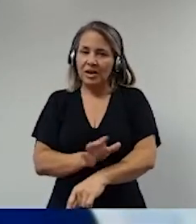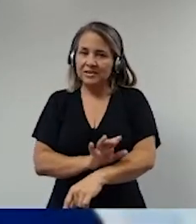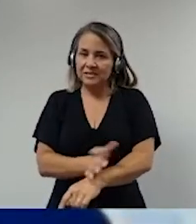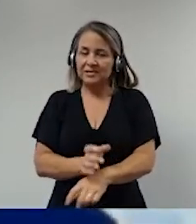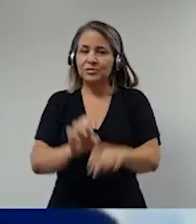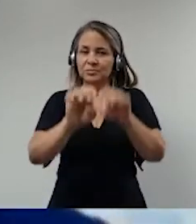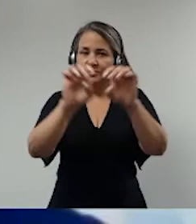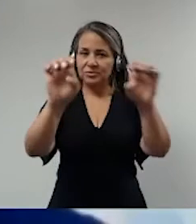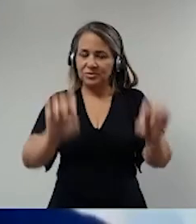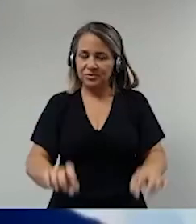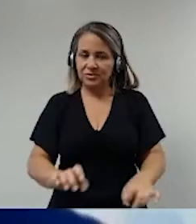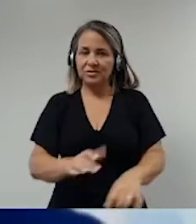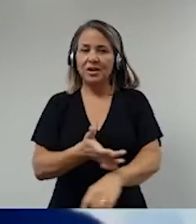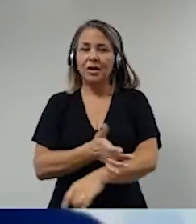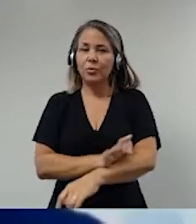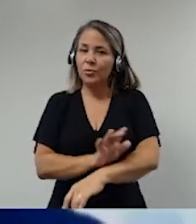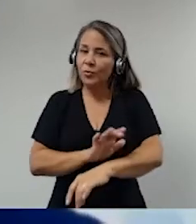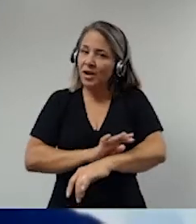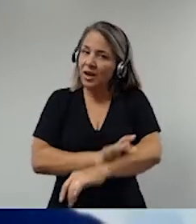racismo estrutural?